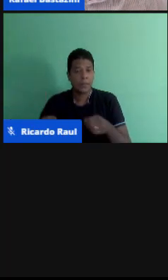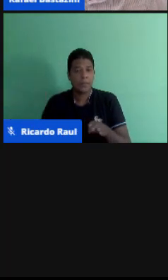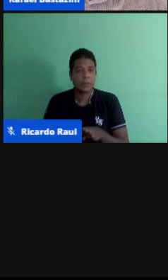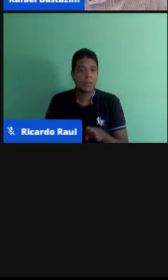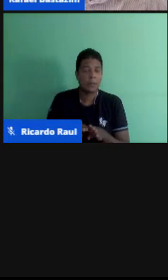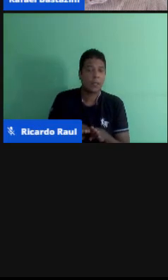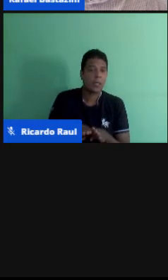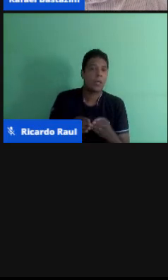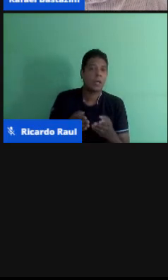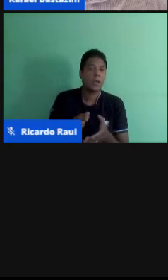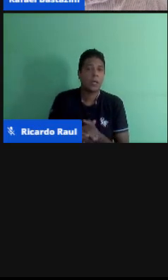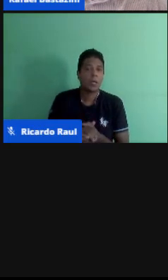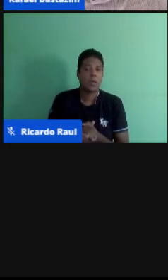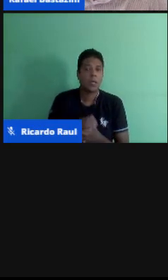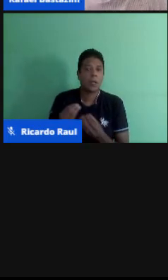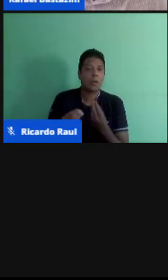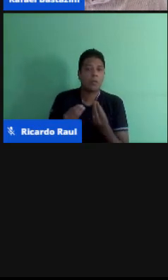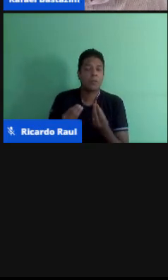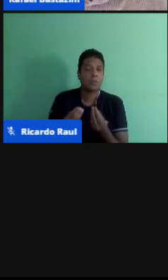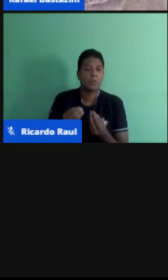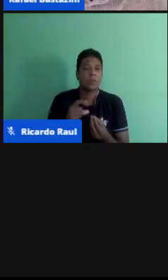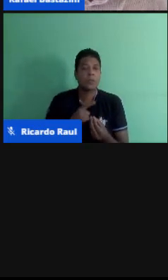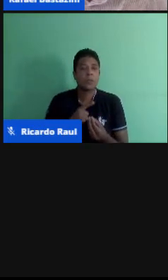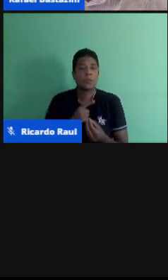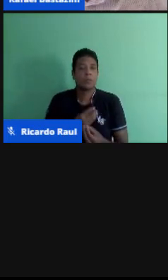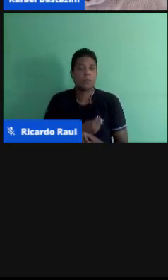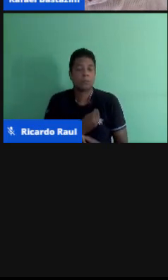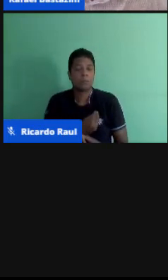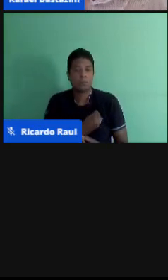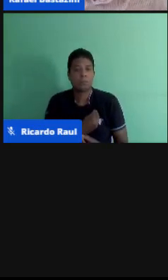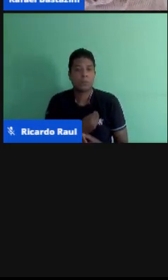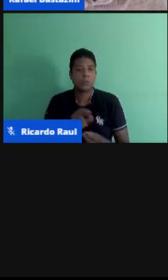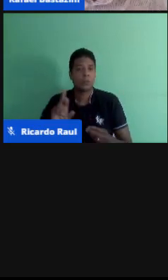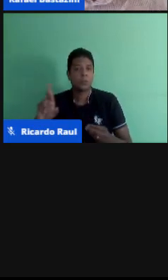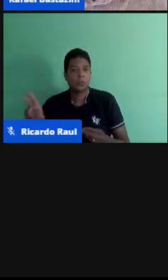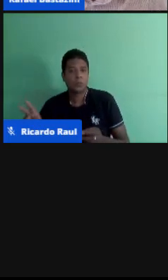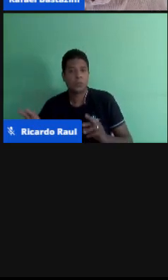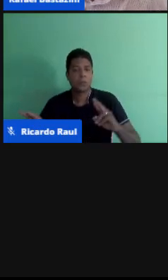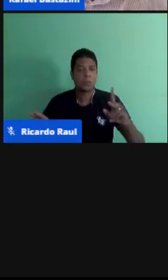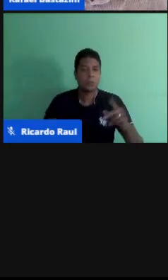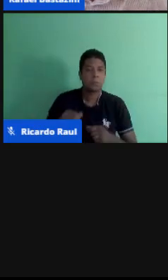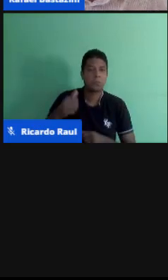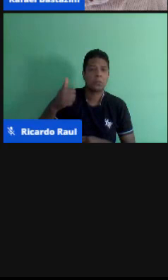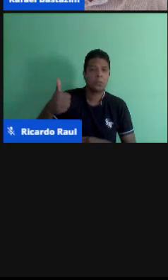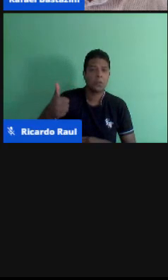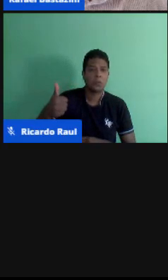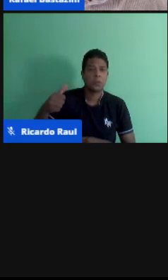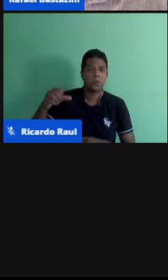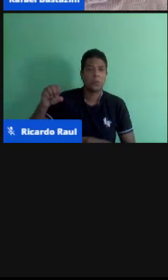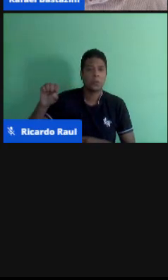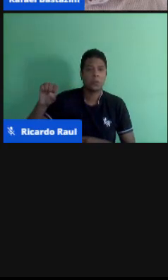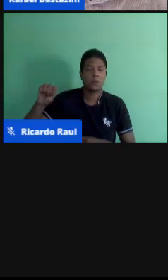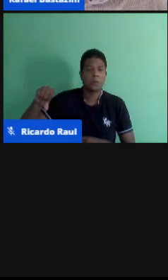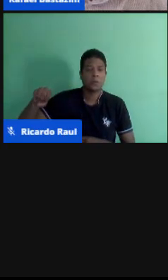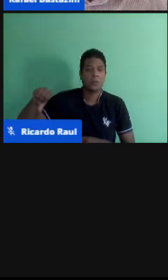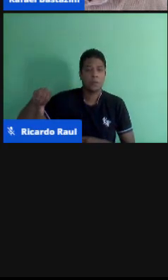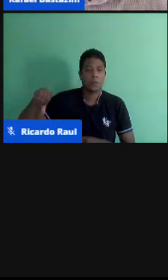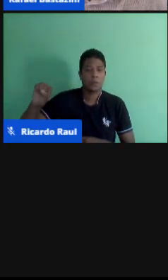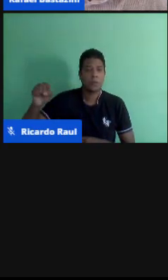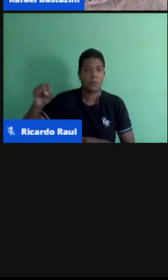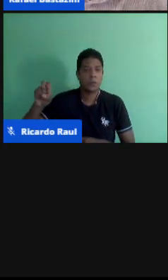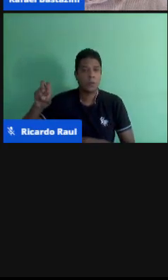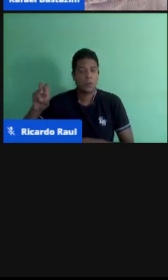também que estavam presentes em momentos distintos. Então, no ano de 1984, a gente tinha